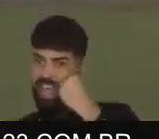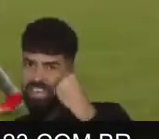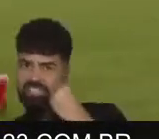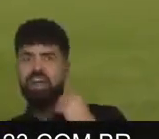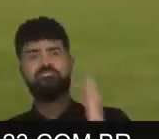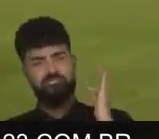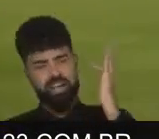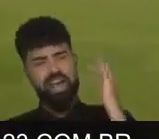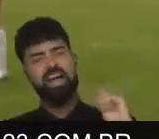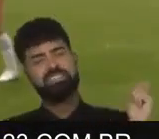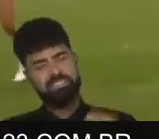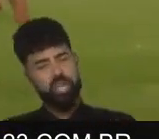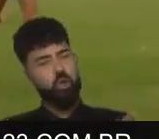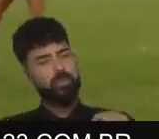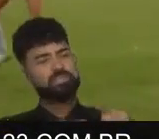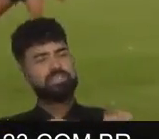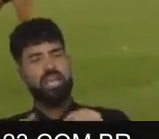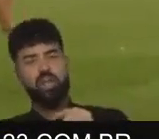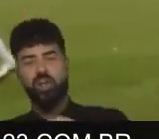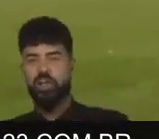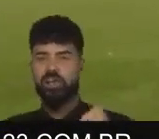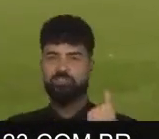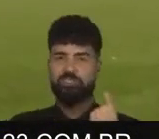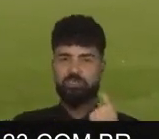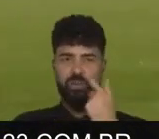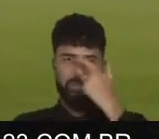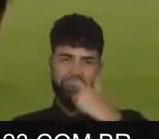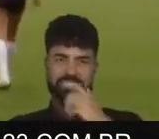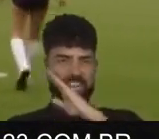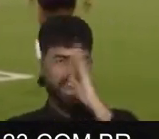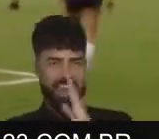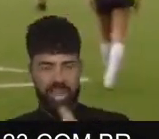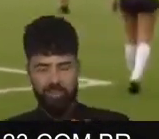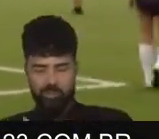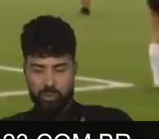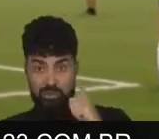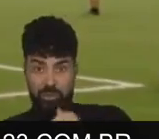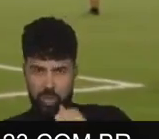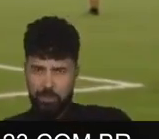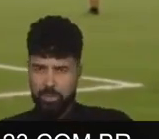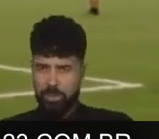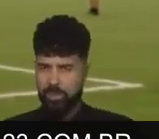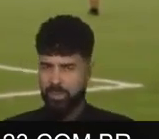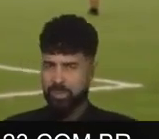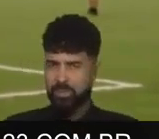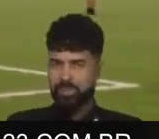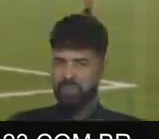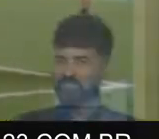faltarão para fazer o futebol feminino brasileiro cada vez melhor.